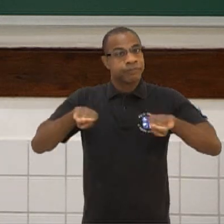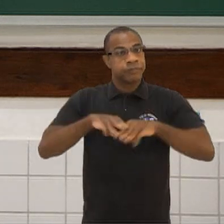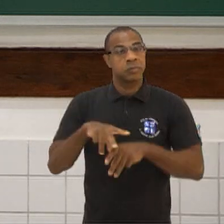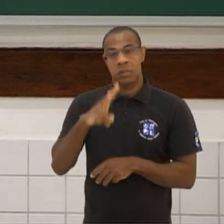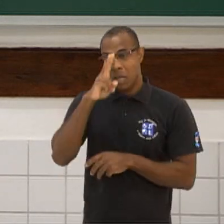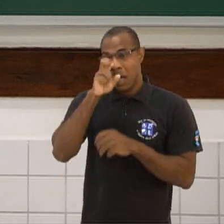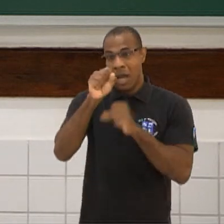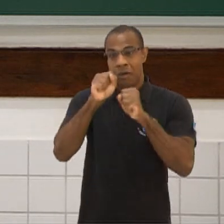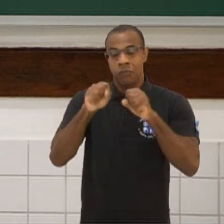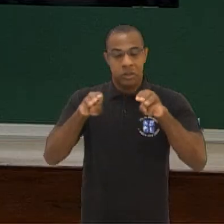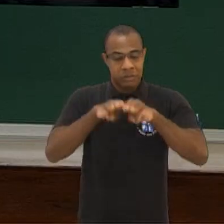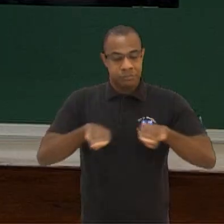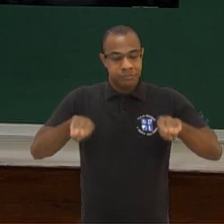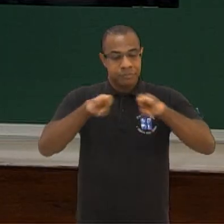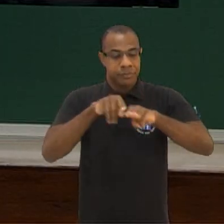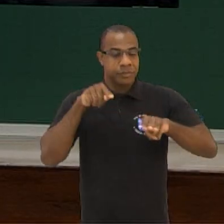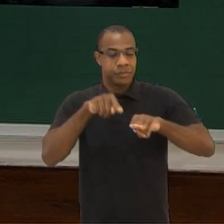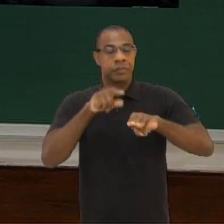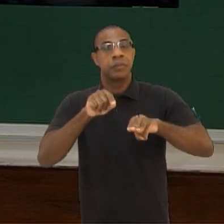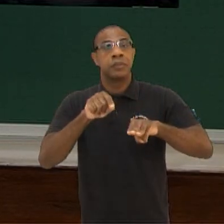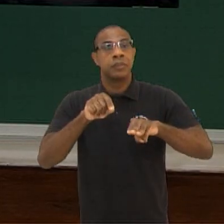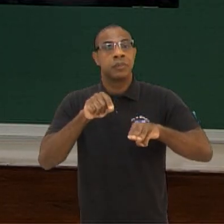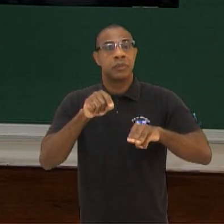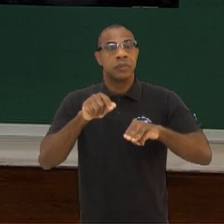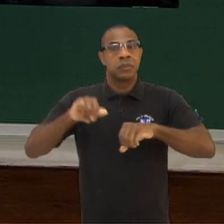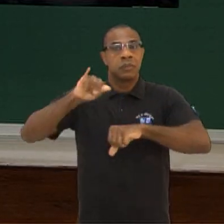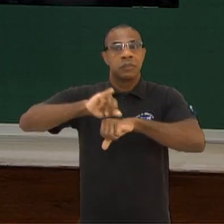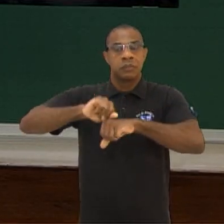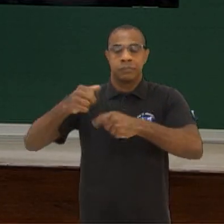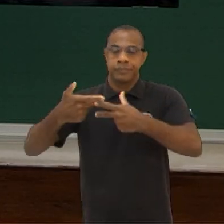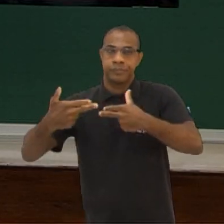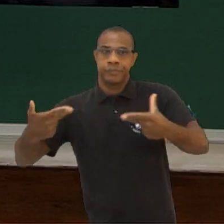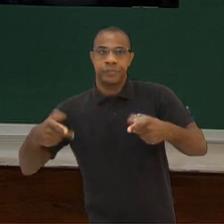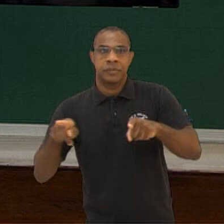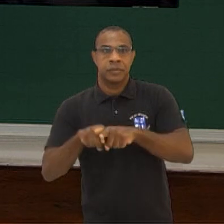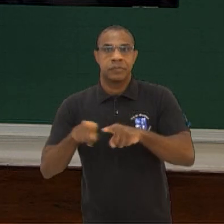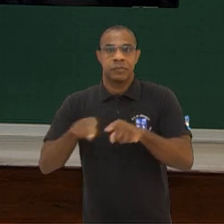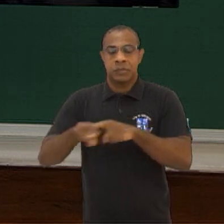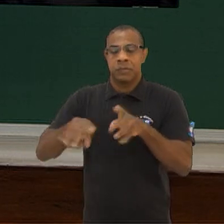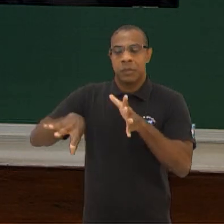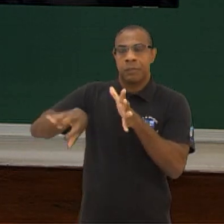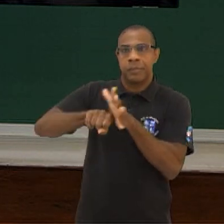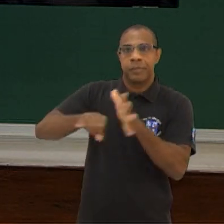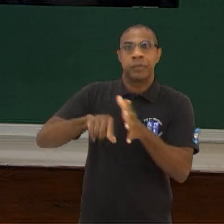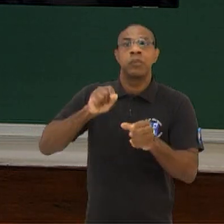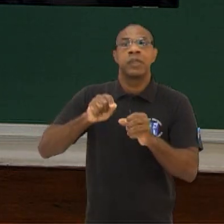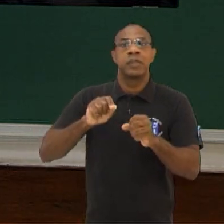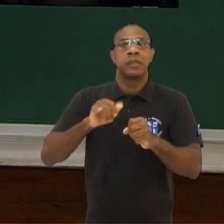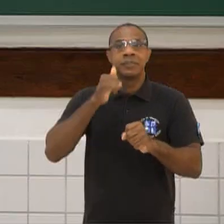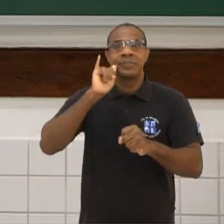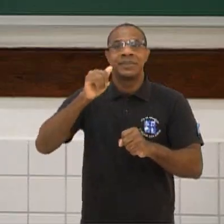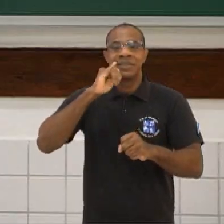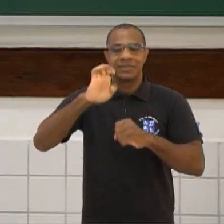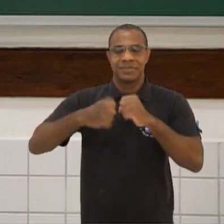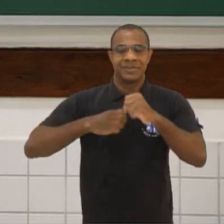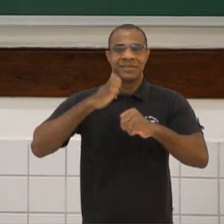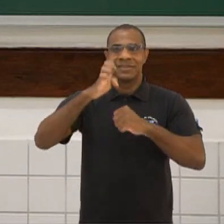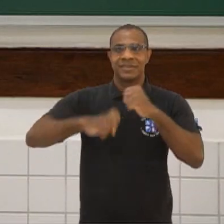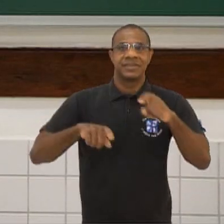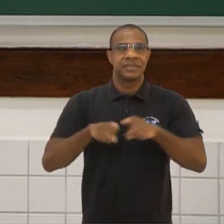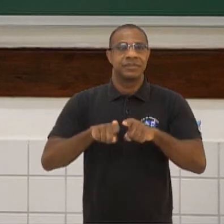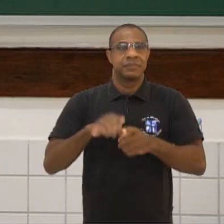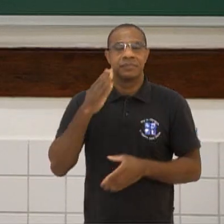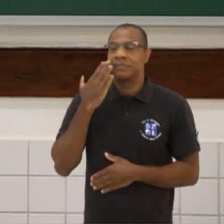força magnética sobre corpos pontiformes portadores de cargas elétricas, ok? Antes